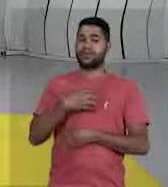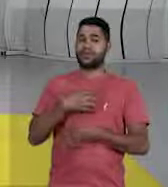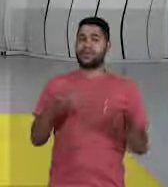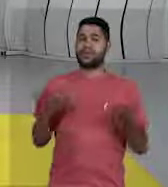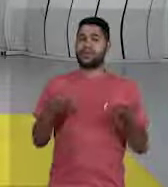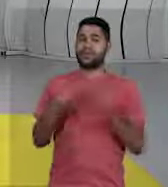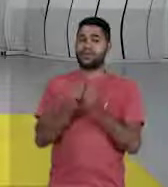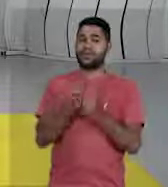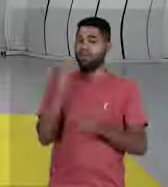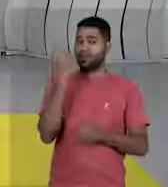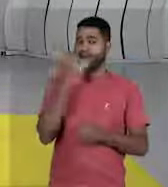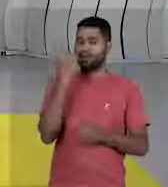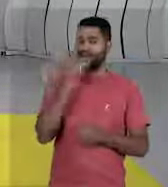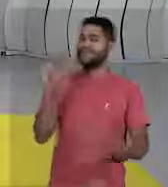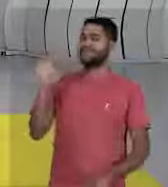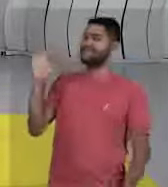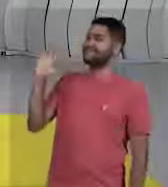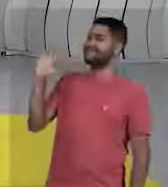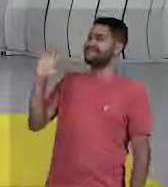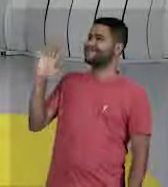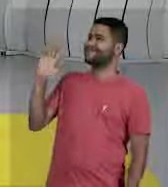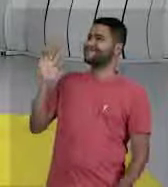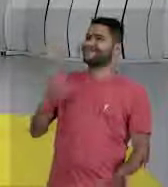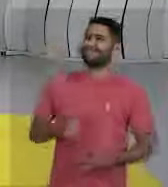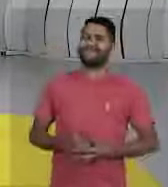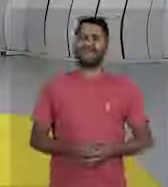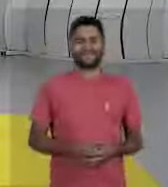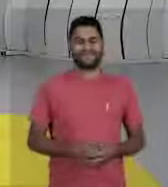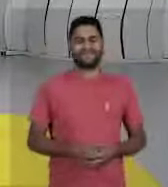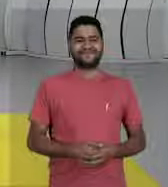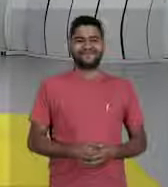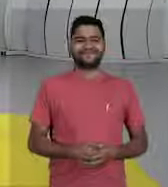aqui comigo o Daniel. Oi Daniel, tudo bem?